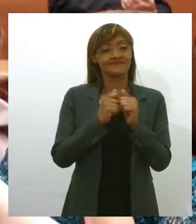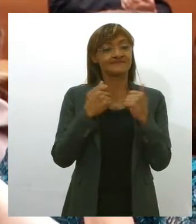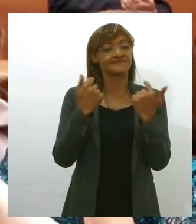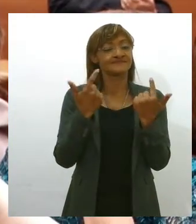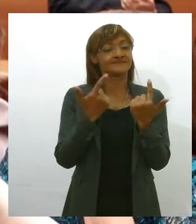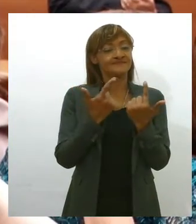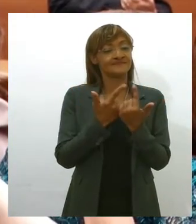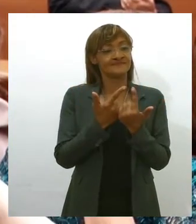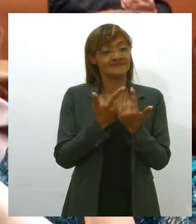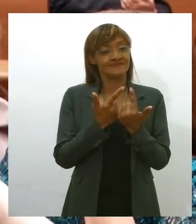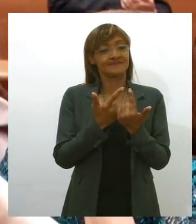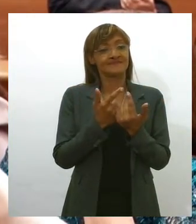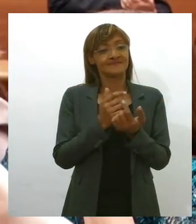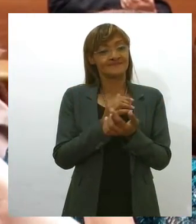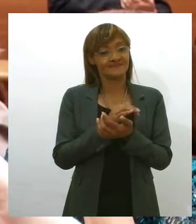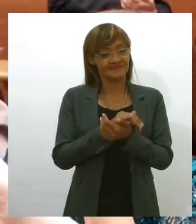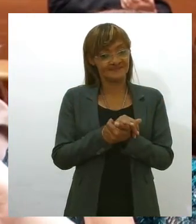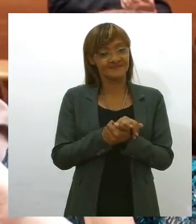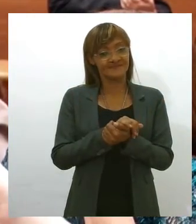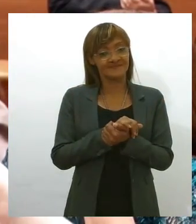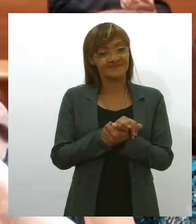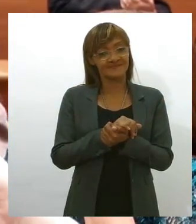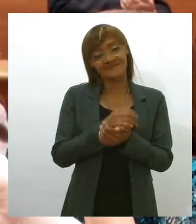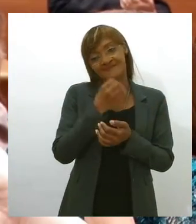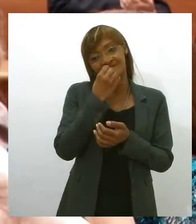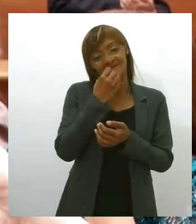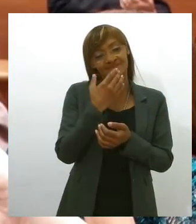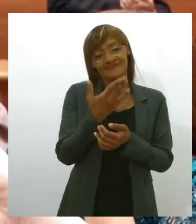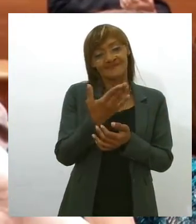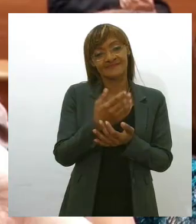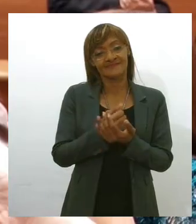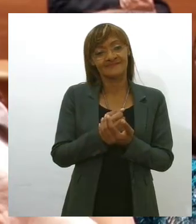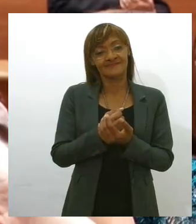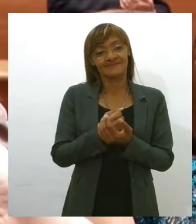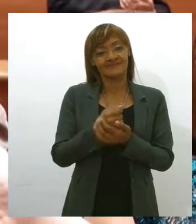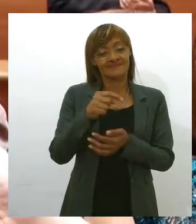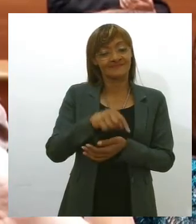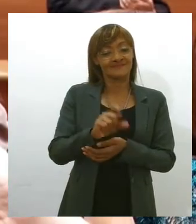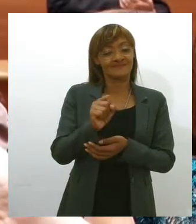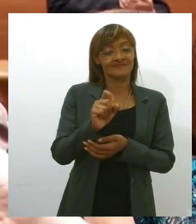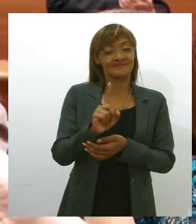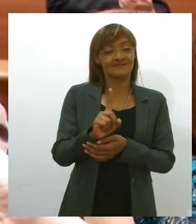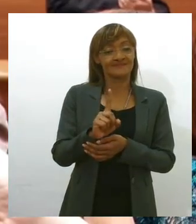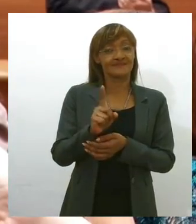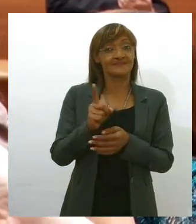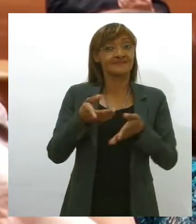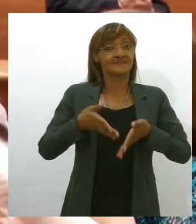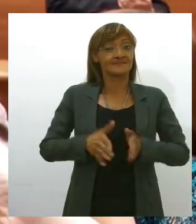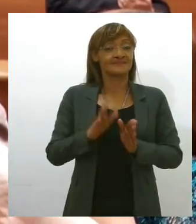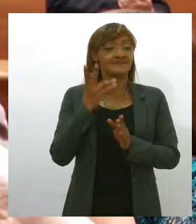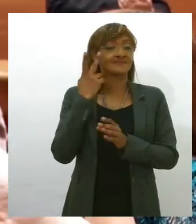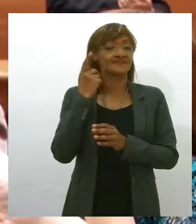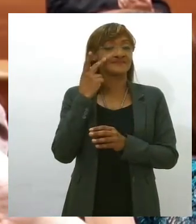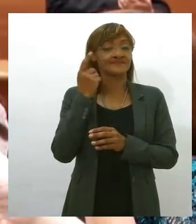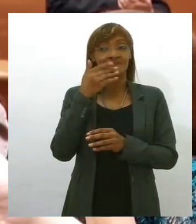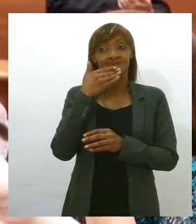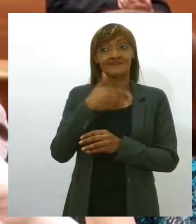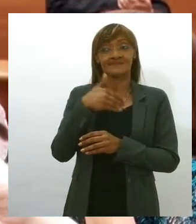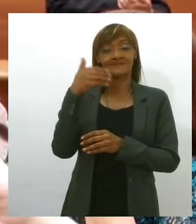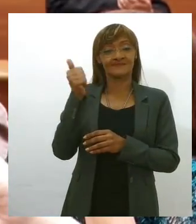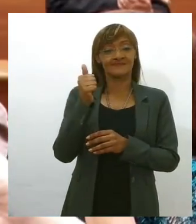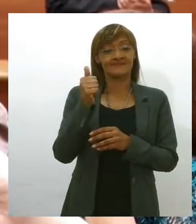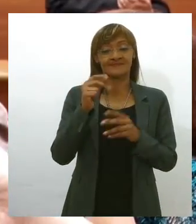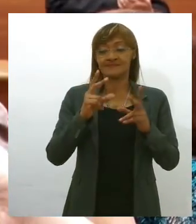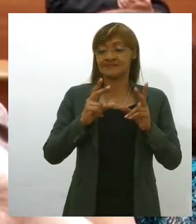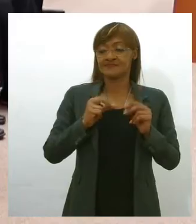ainda bem não sou não sou Sergipano cearense né Melhor ainda que esse povo me